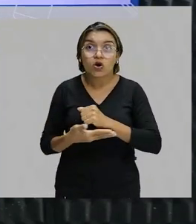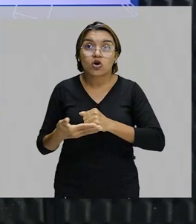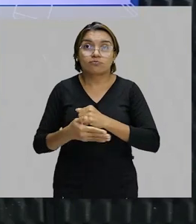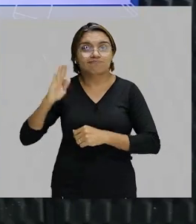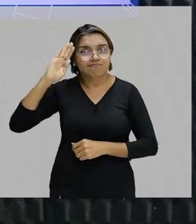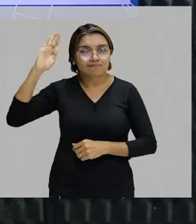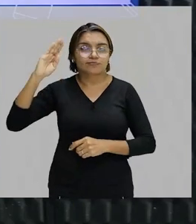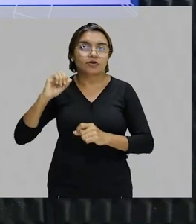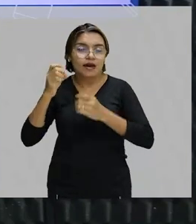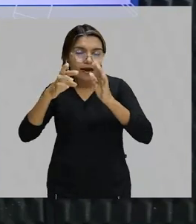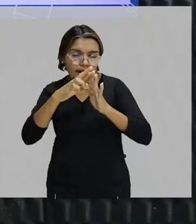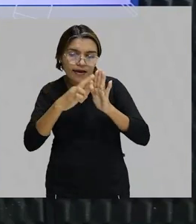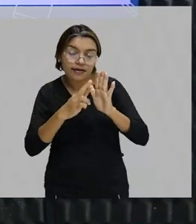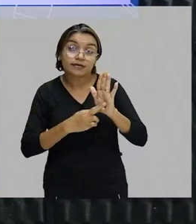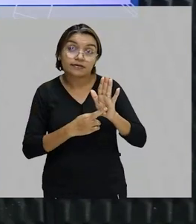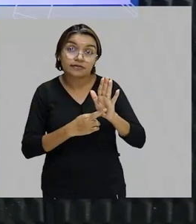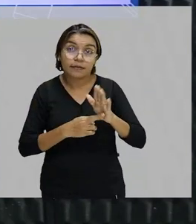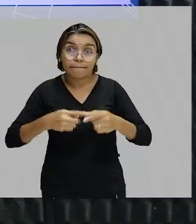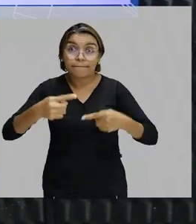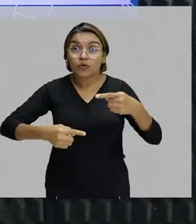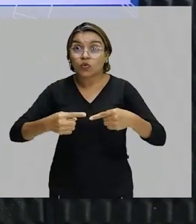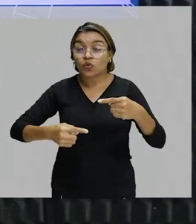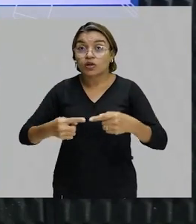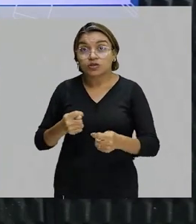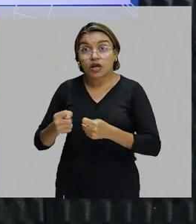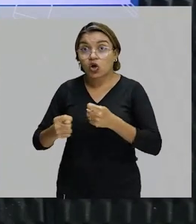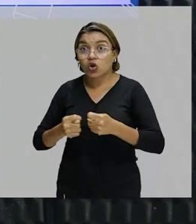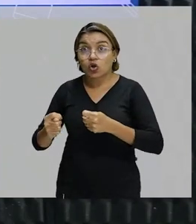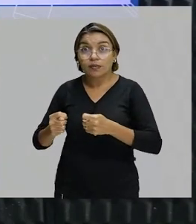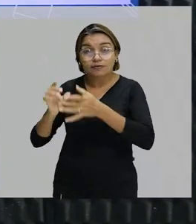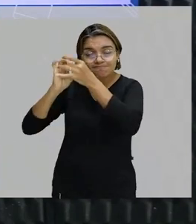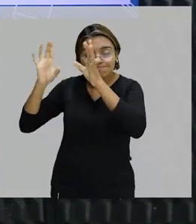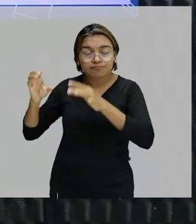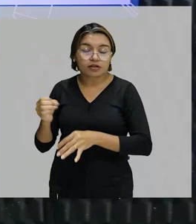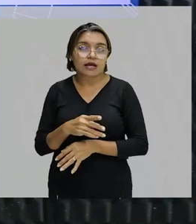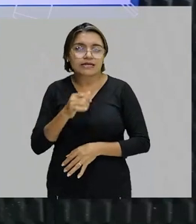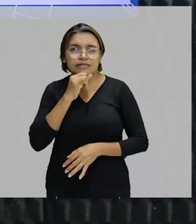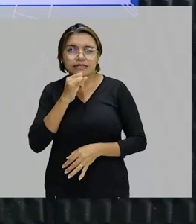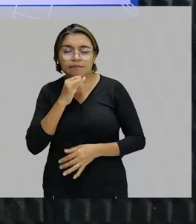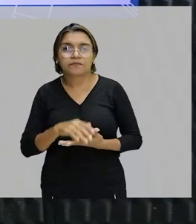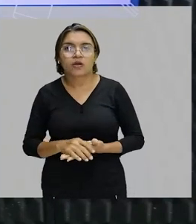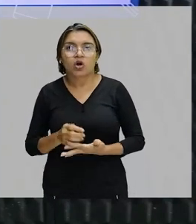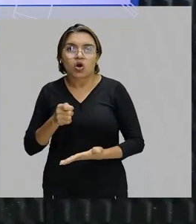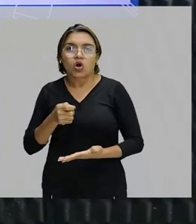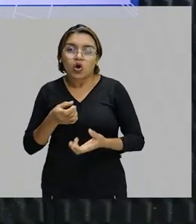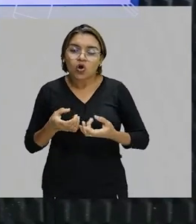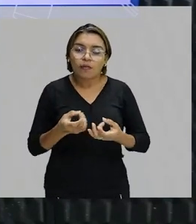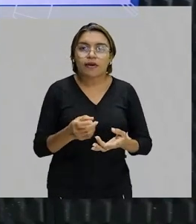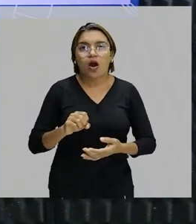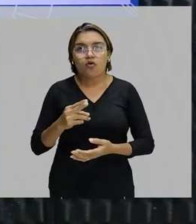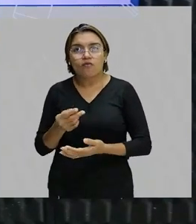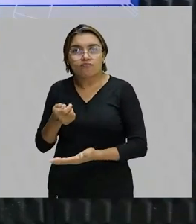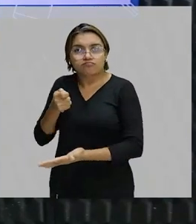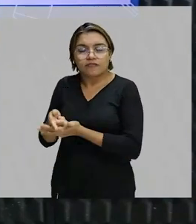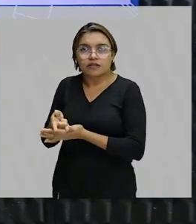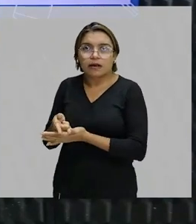é uma das principais regras da política econômica neoliberal então você não pode deixar de comprar ou deixar de vender para alguém por conta